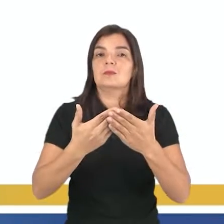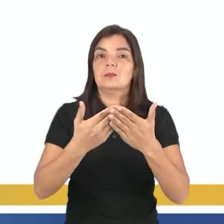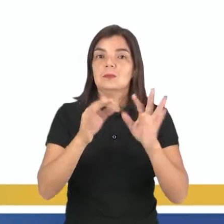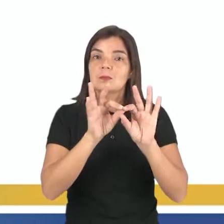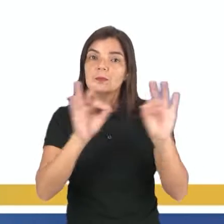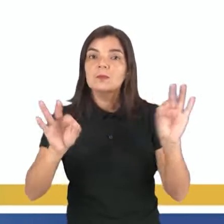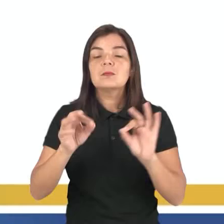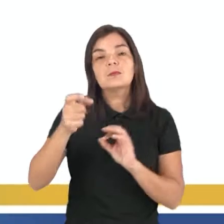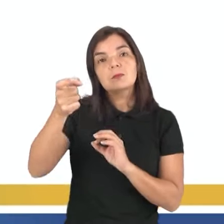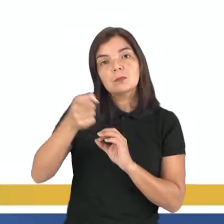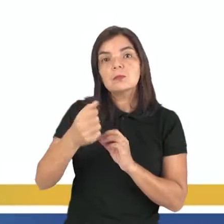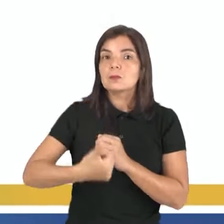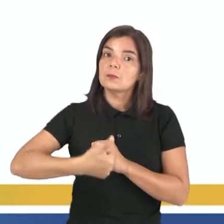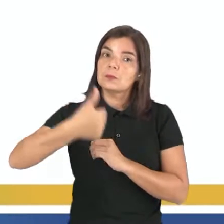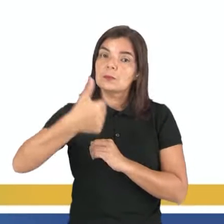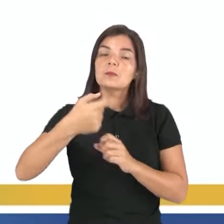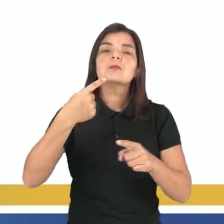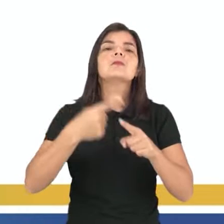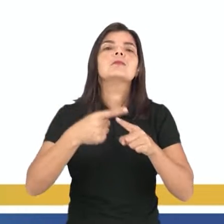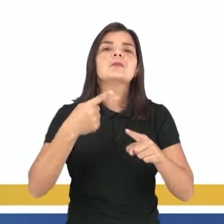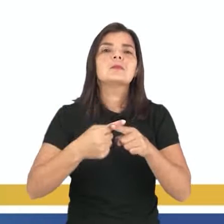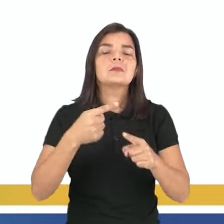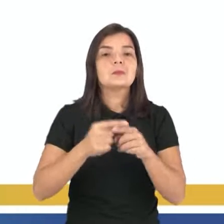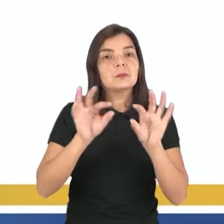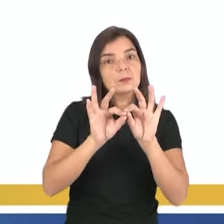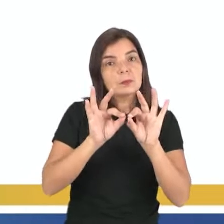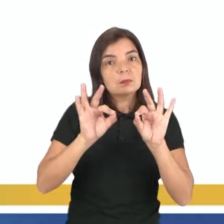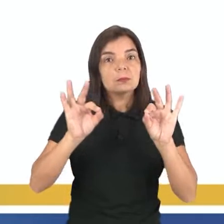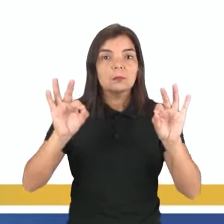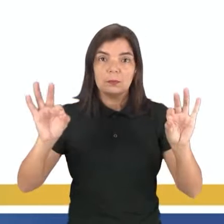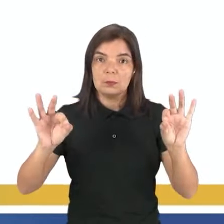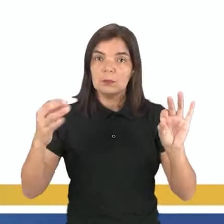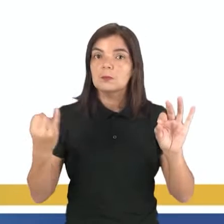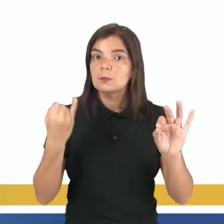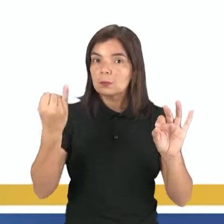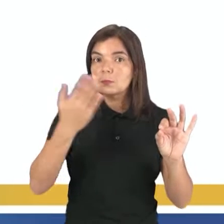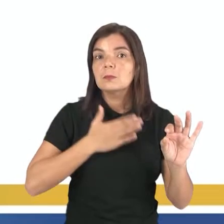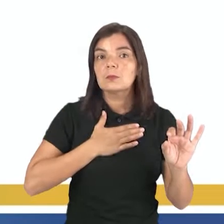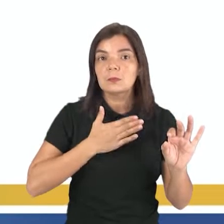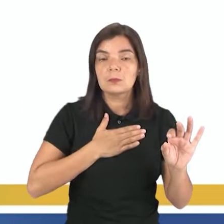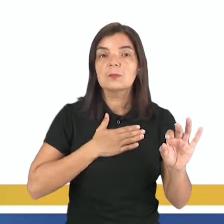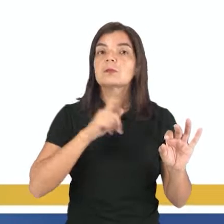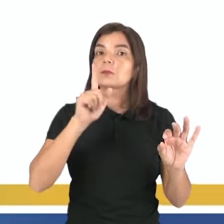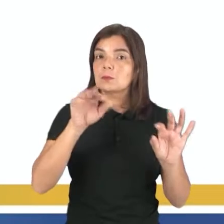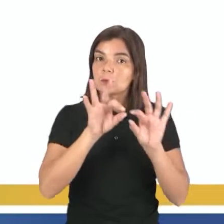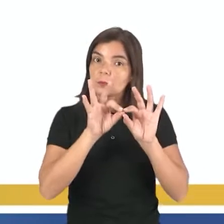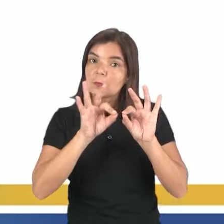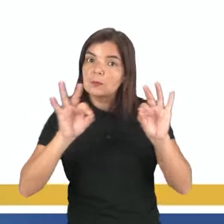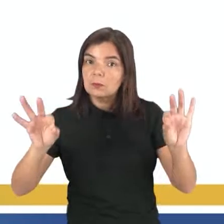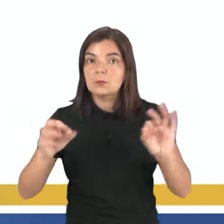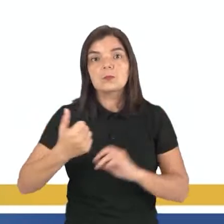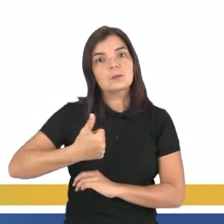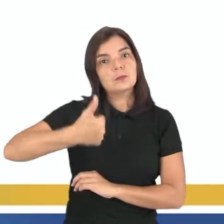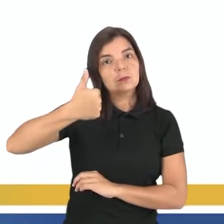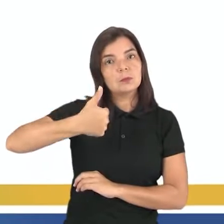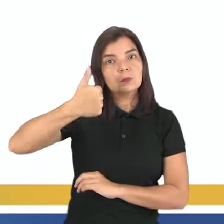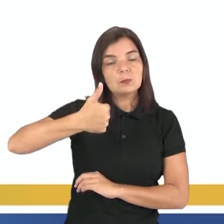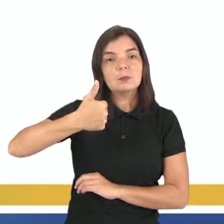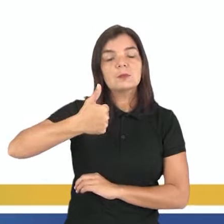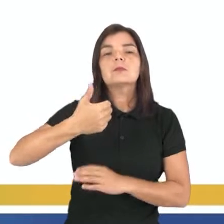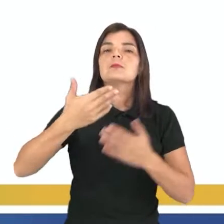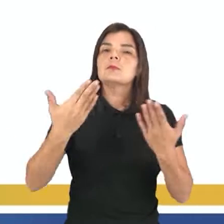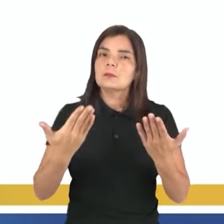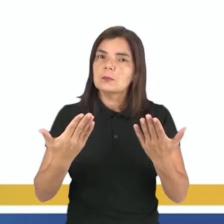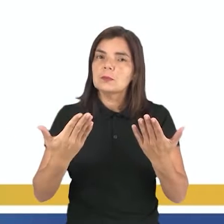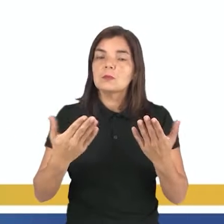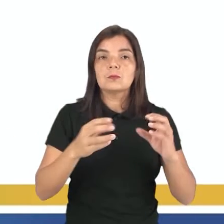ao eixo x positivo, porque as distâncias que importam para mim são as distâncias positivas. Então, a